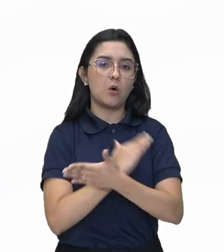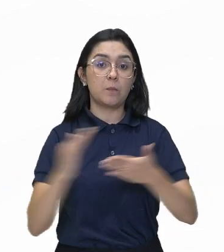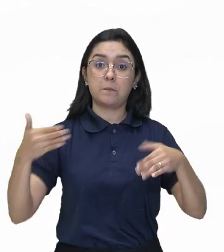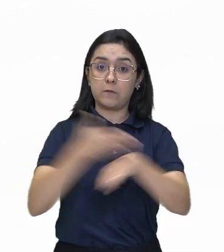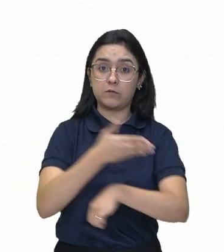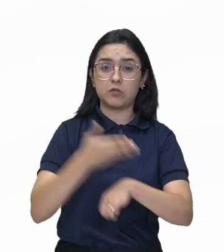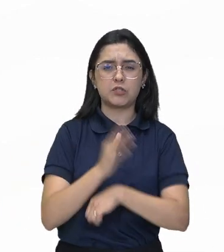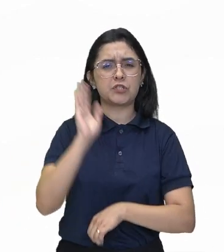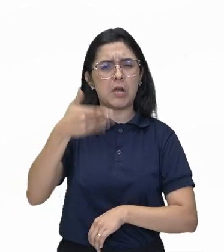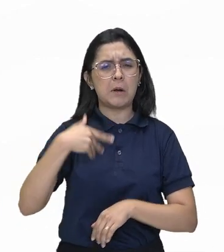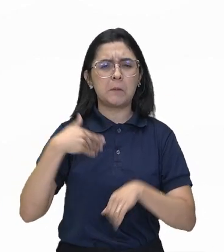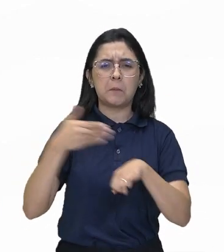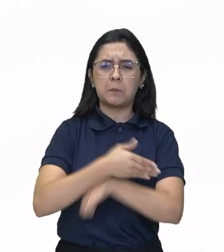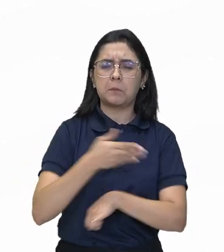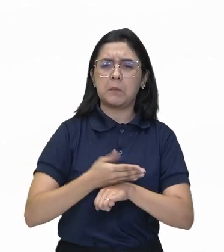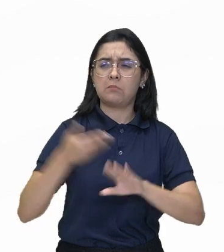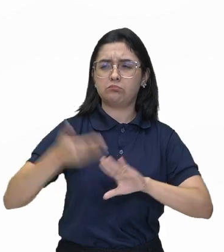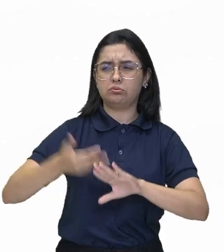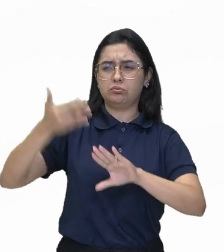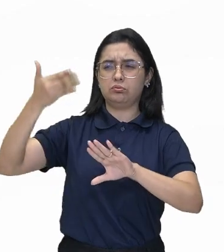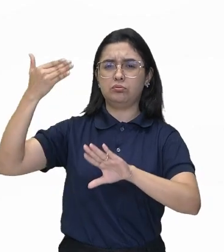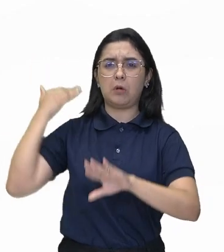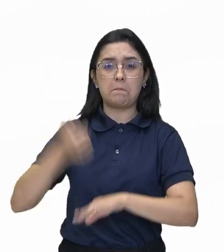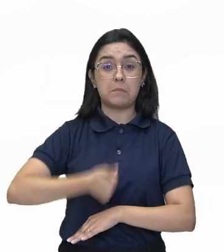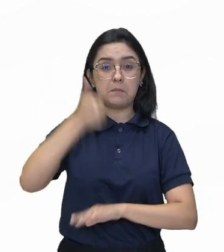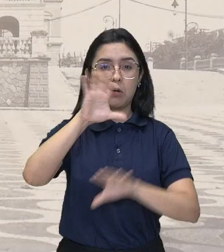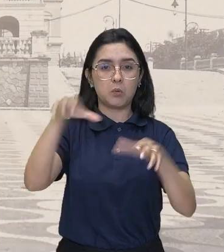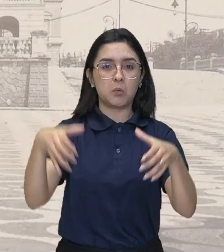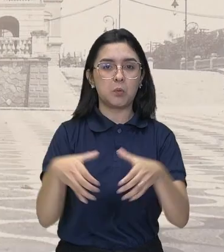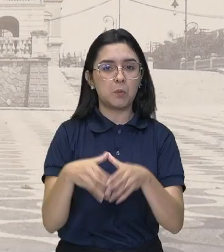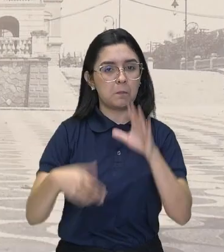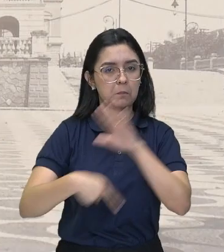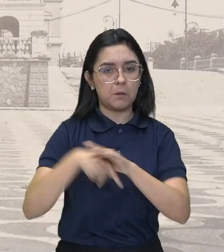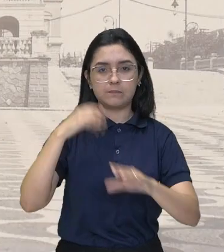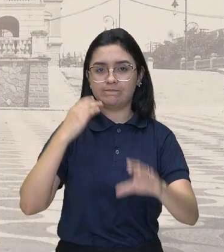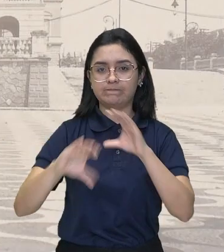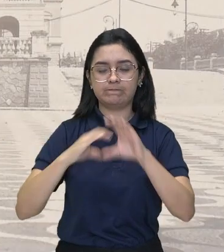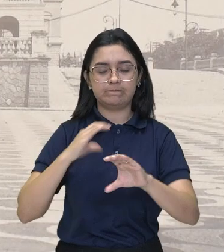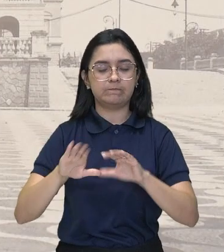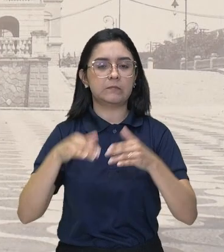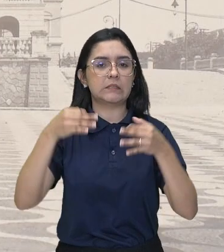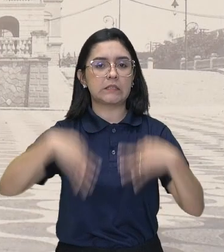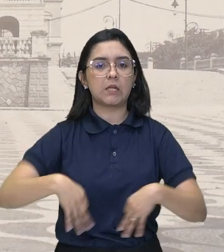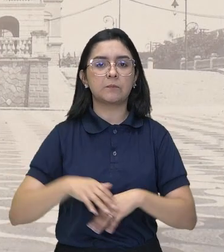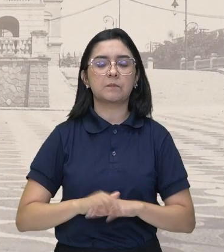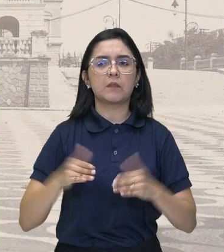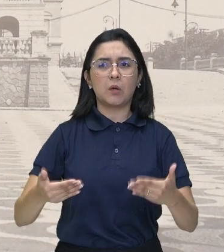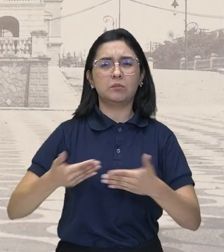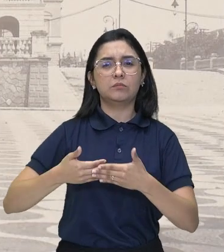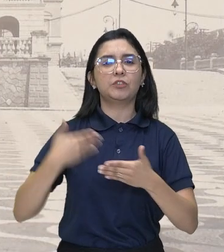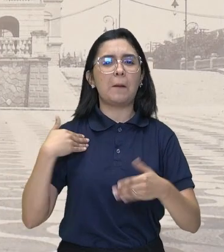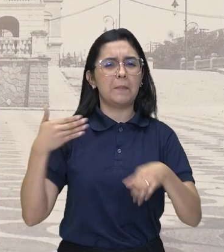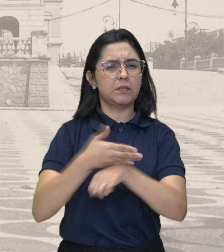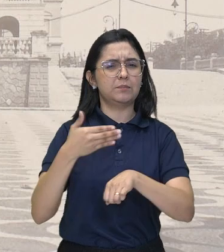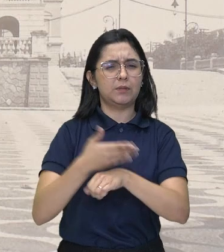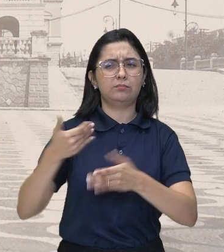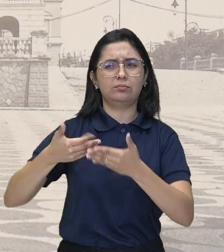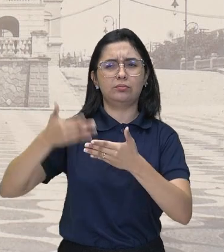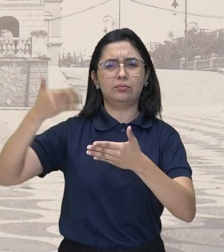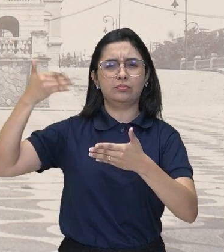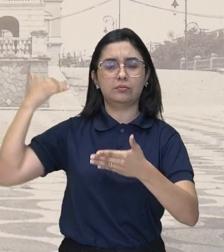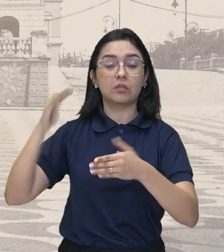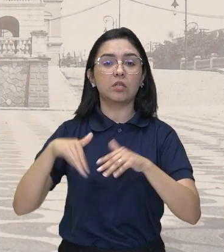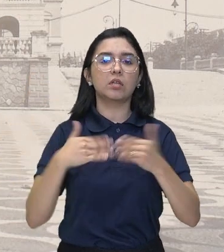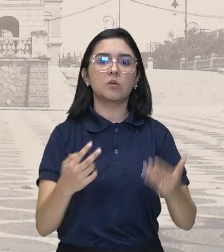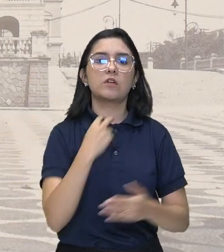no coro desde a primeira formação. Então, eles estão desde a primeira formação. Então, essas